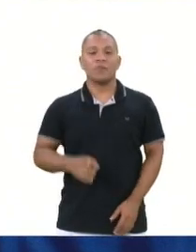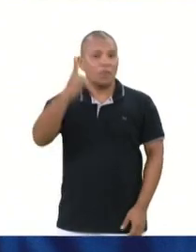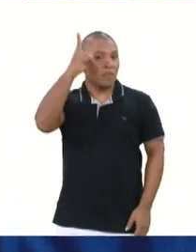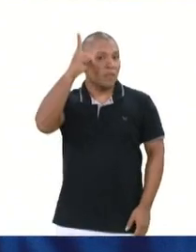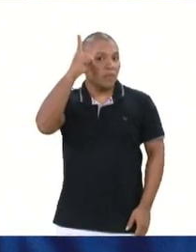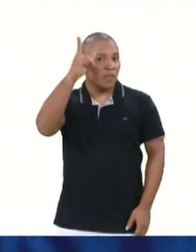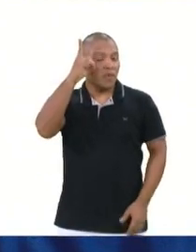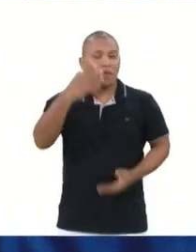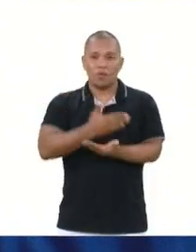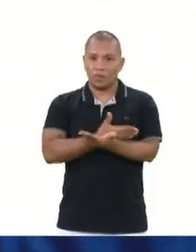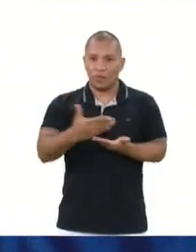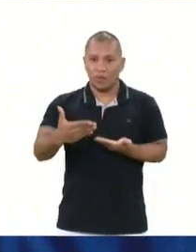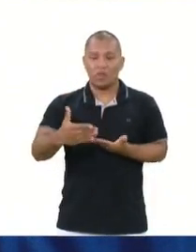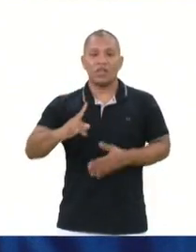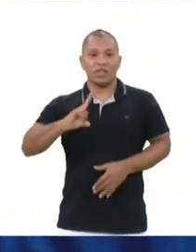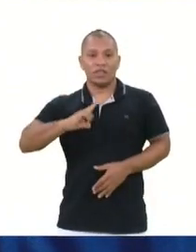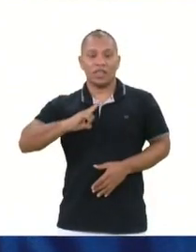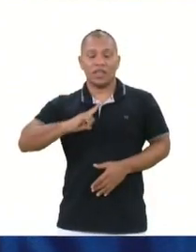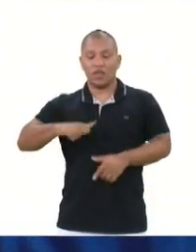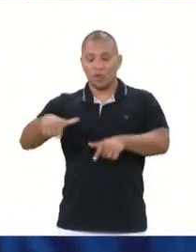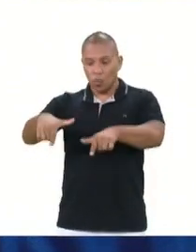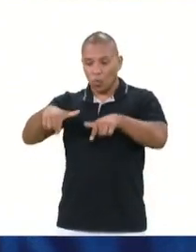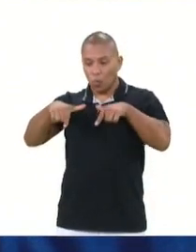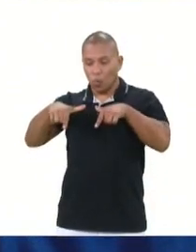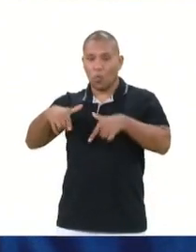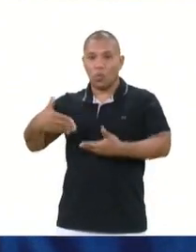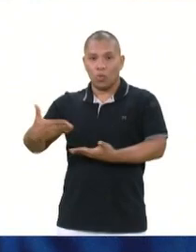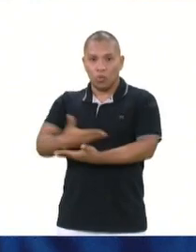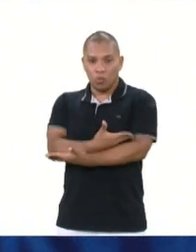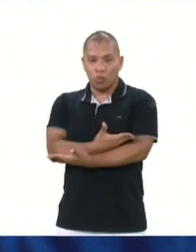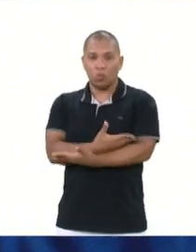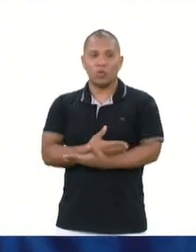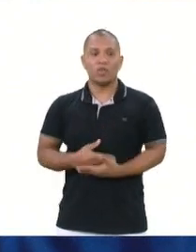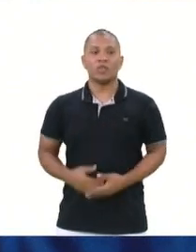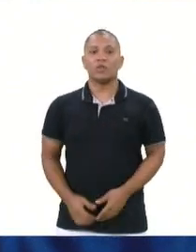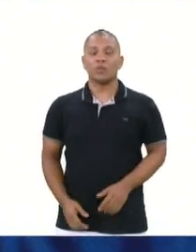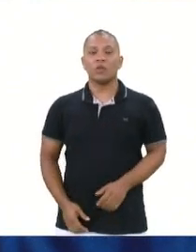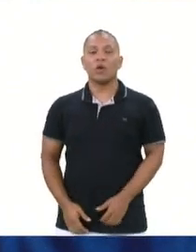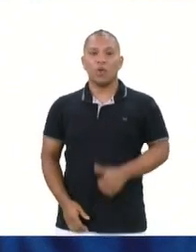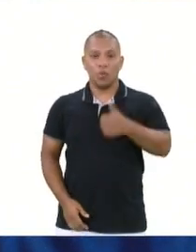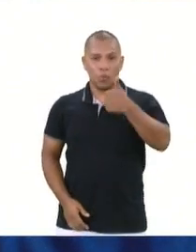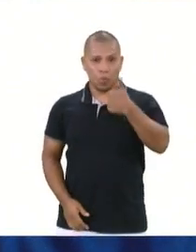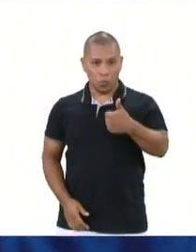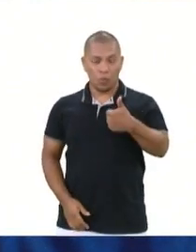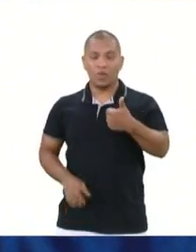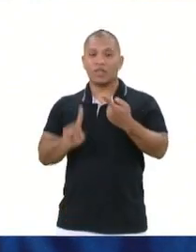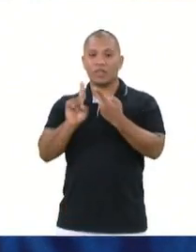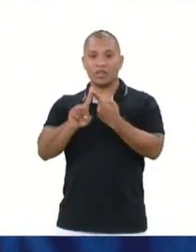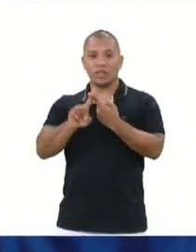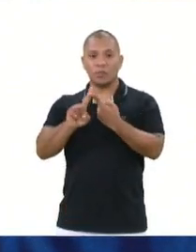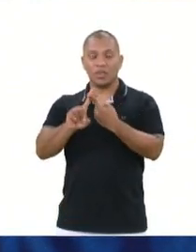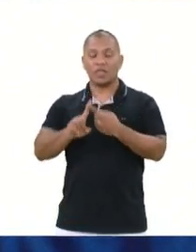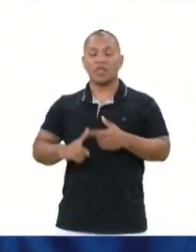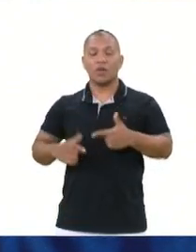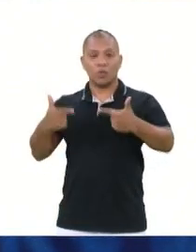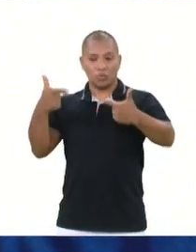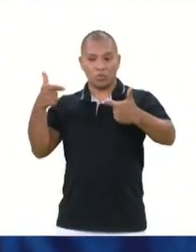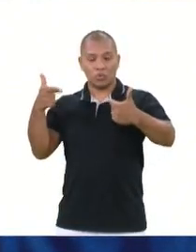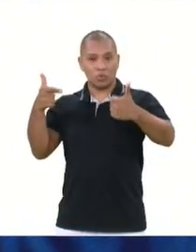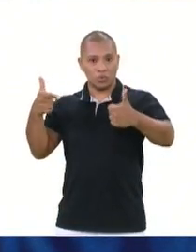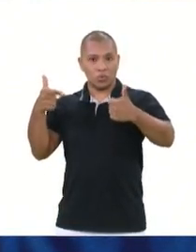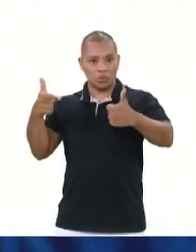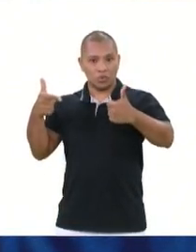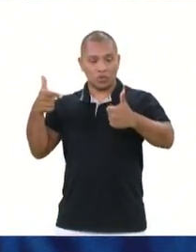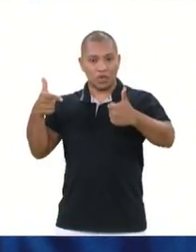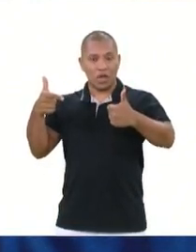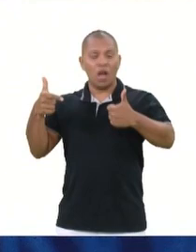envelopes, né? Olha só, tem o envelope 1 e o envelope 2. E aí eu queria saber do senhor qual é o